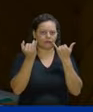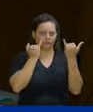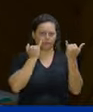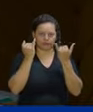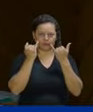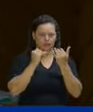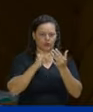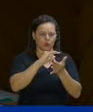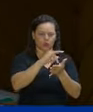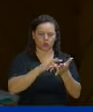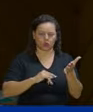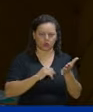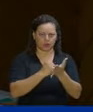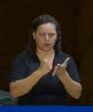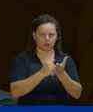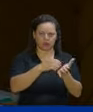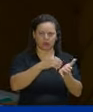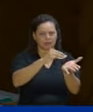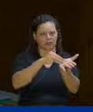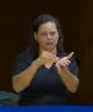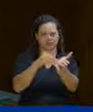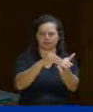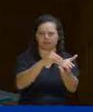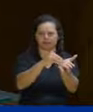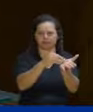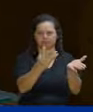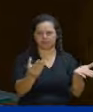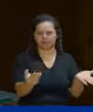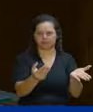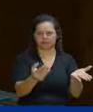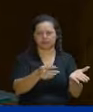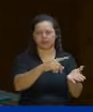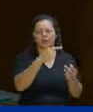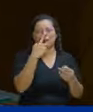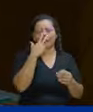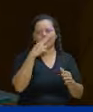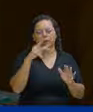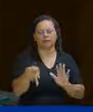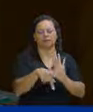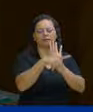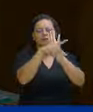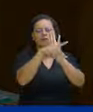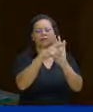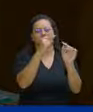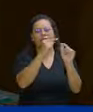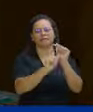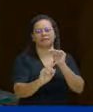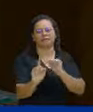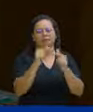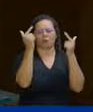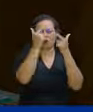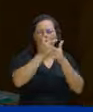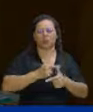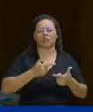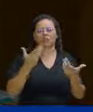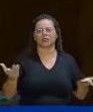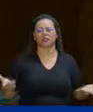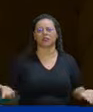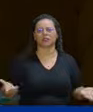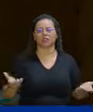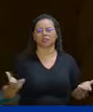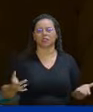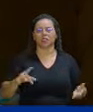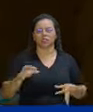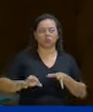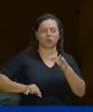e documentos essenciais ofende o princípio da transparência, já que dificultou o controle efetivo da